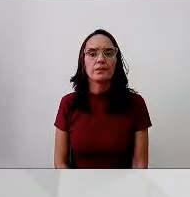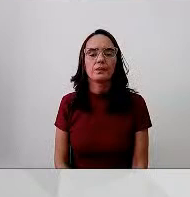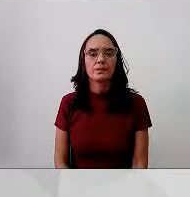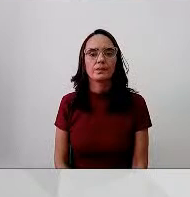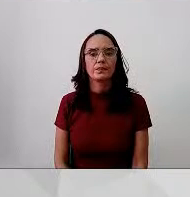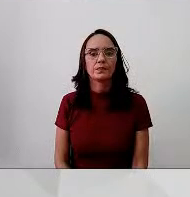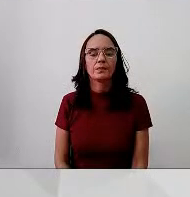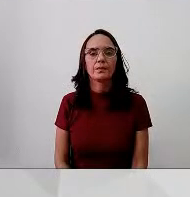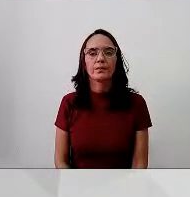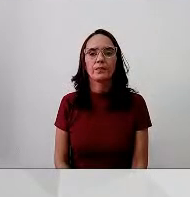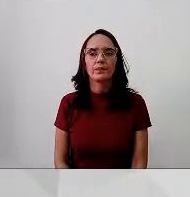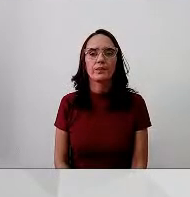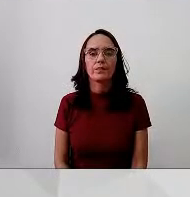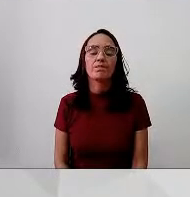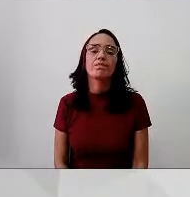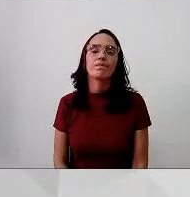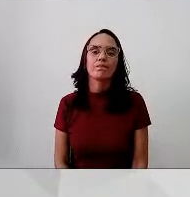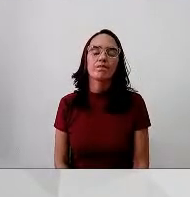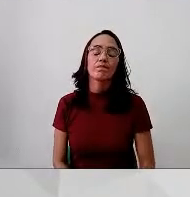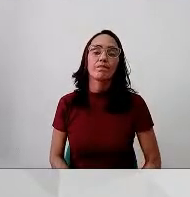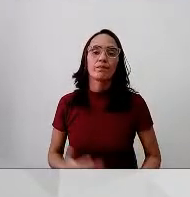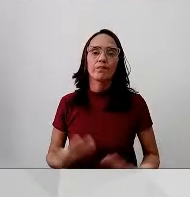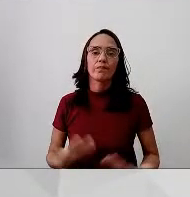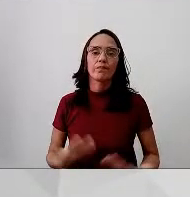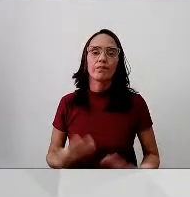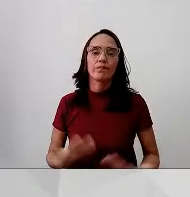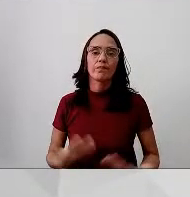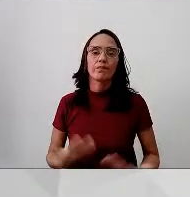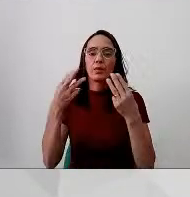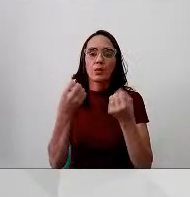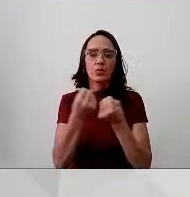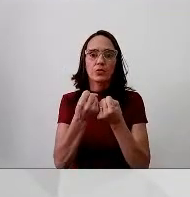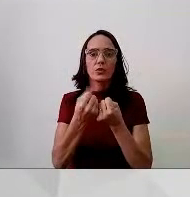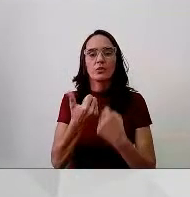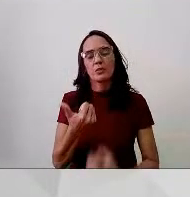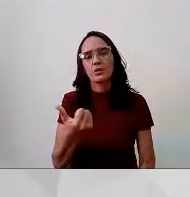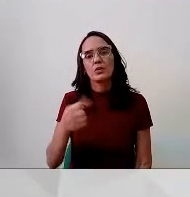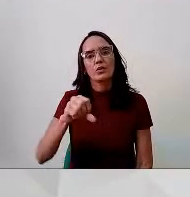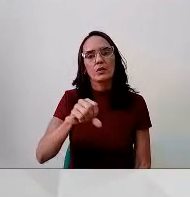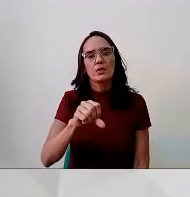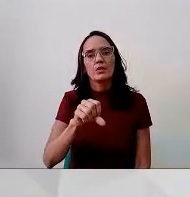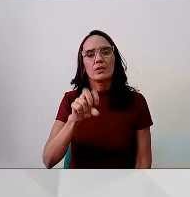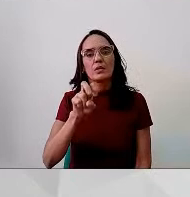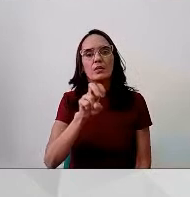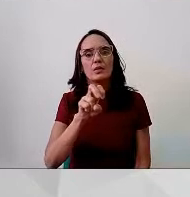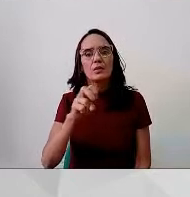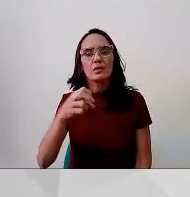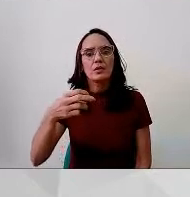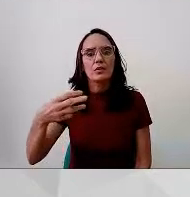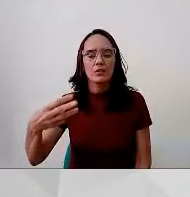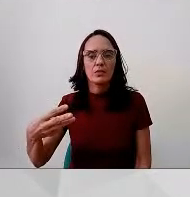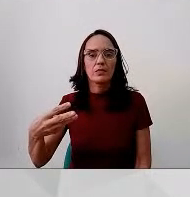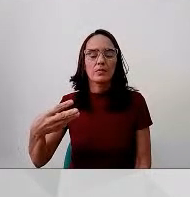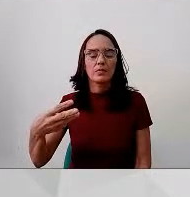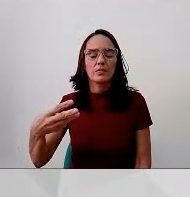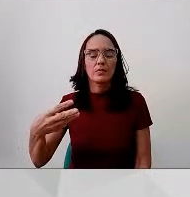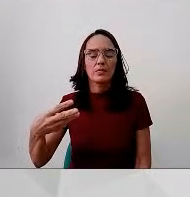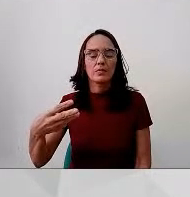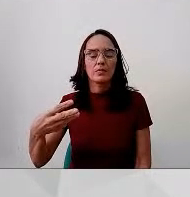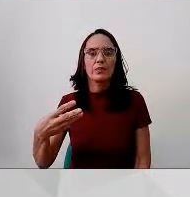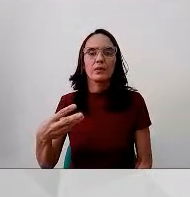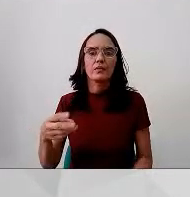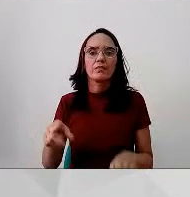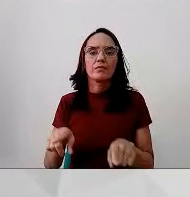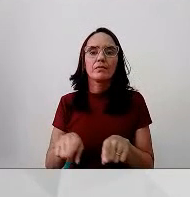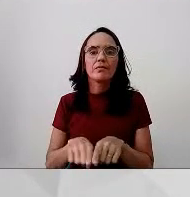Então, o workshop de verão de 1956, lá no Dartmouth College, né, é